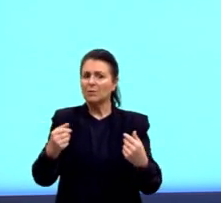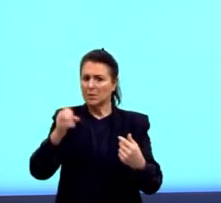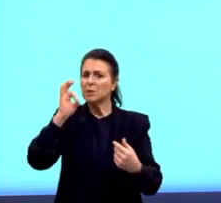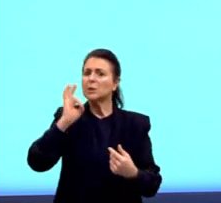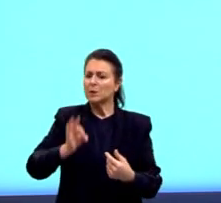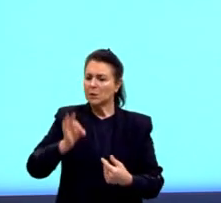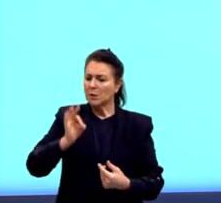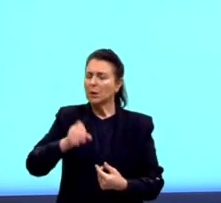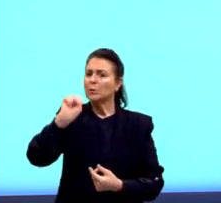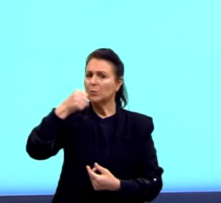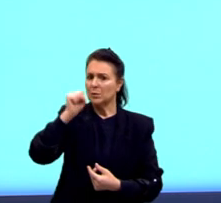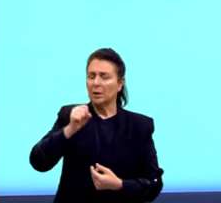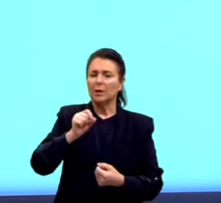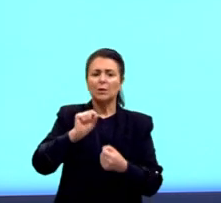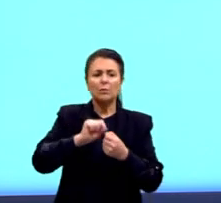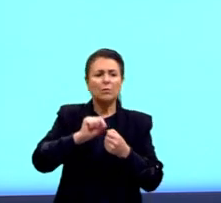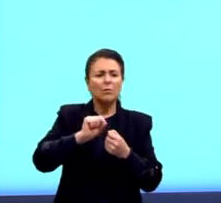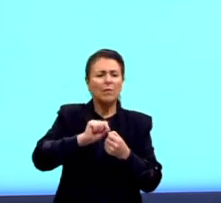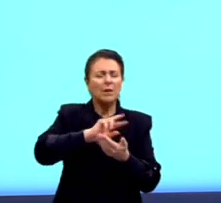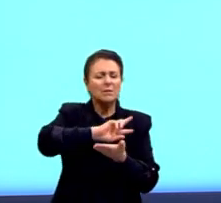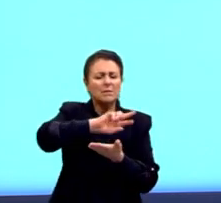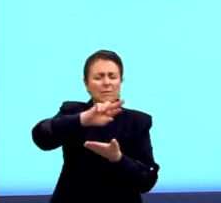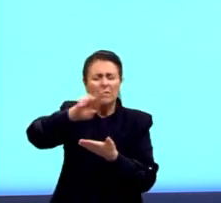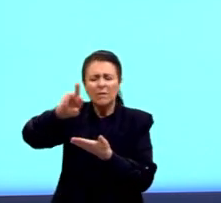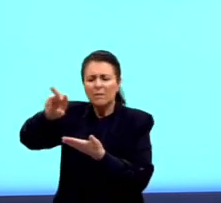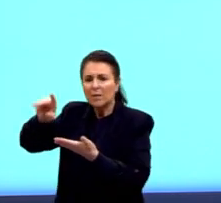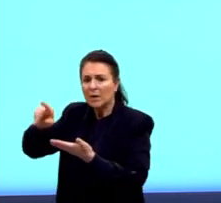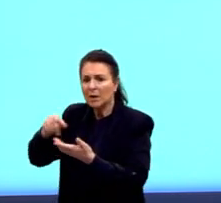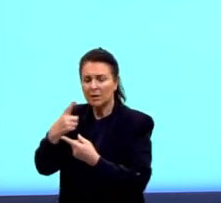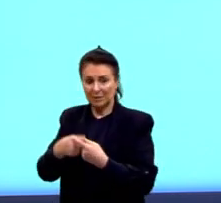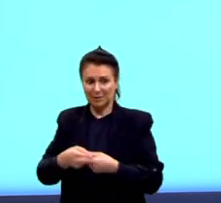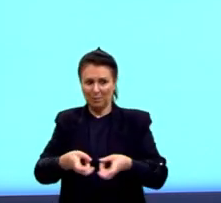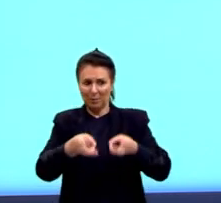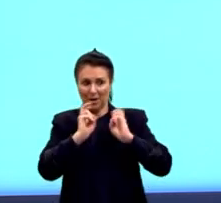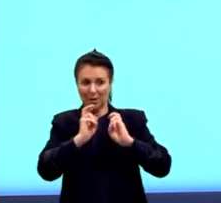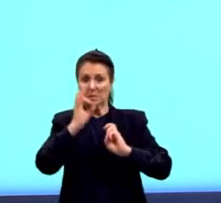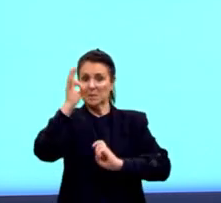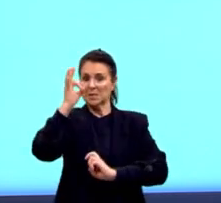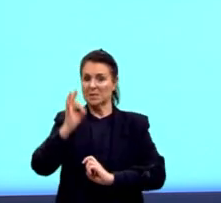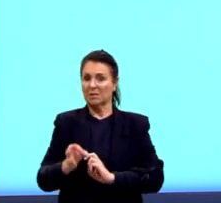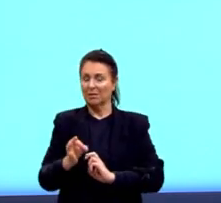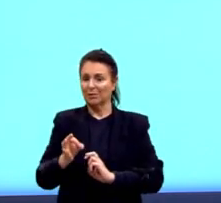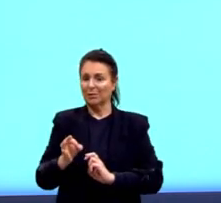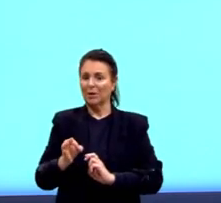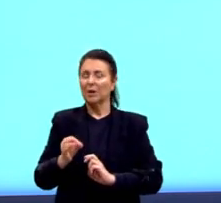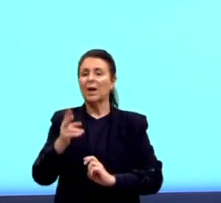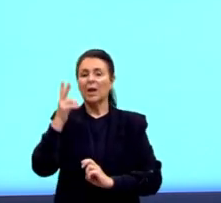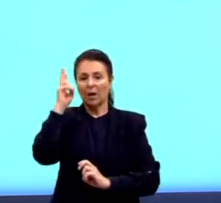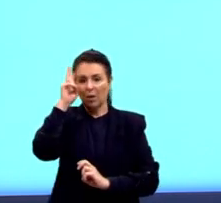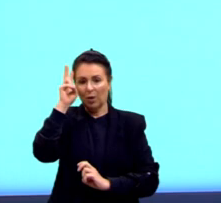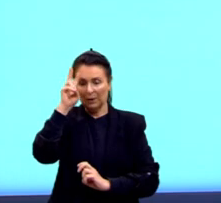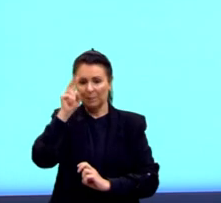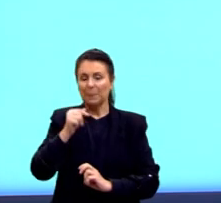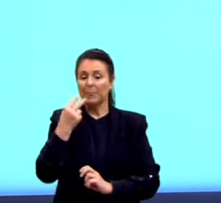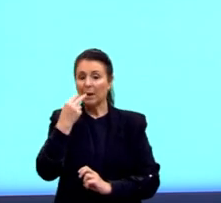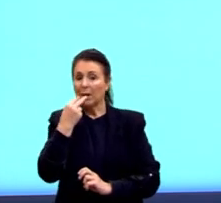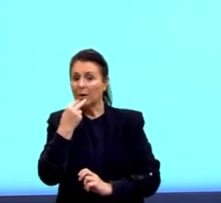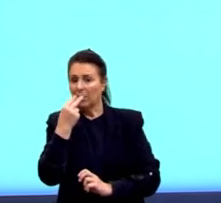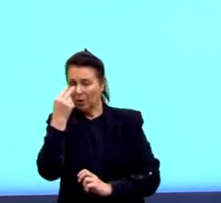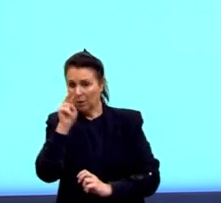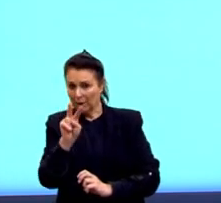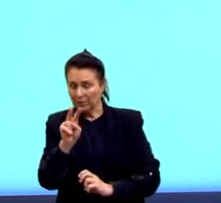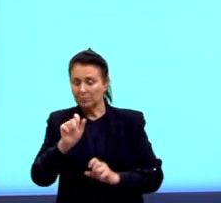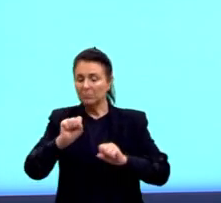fazer aquilo várias vezes e perceber que deu certo em todas elas Eu usei aqui analogia do andar de bicicleta né porque